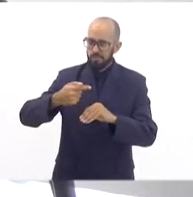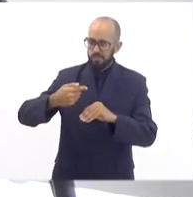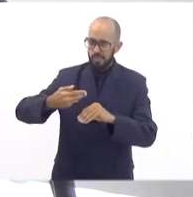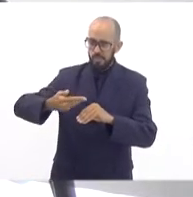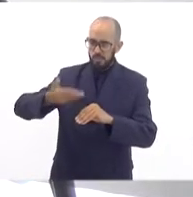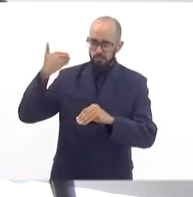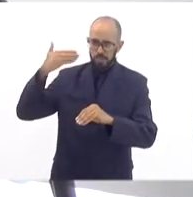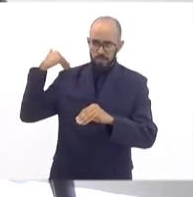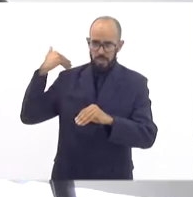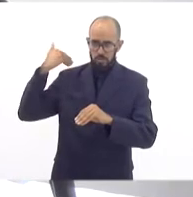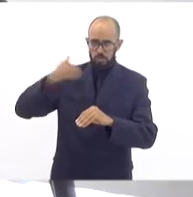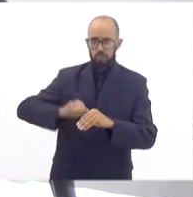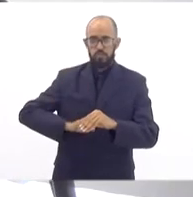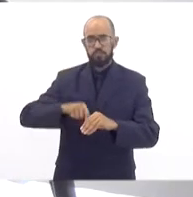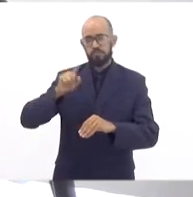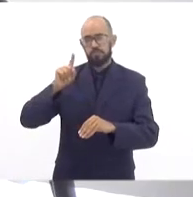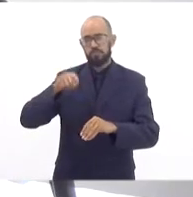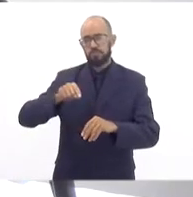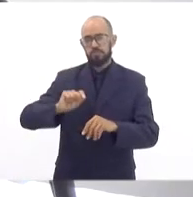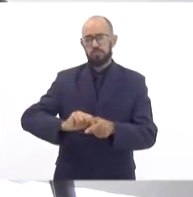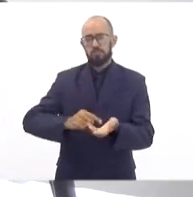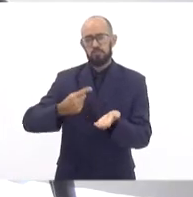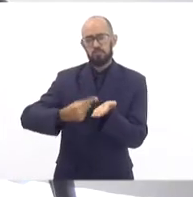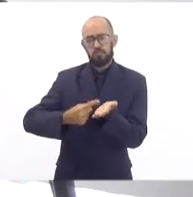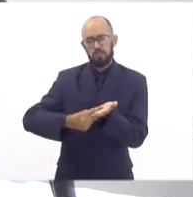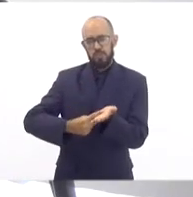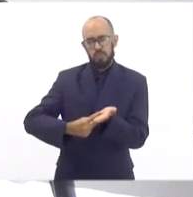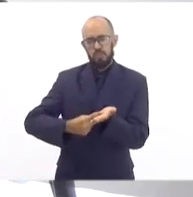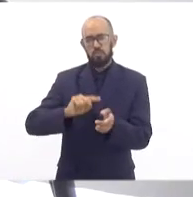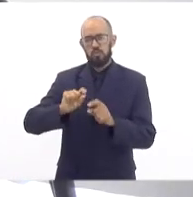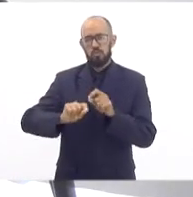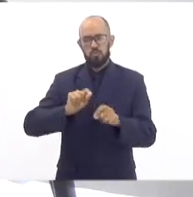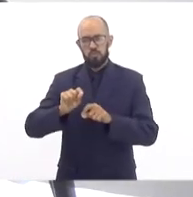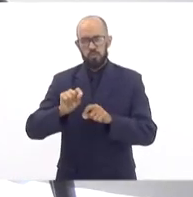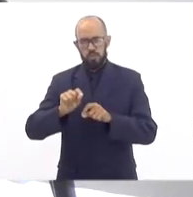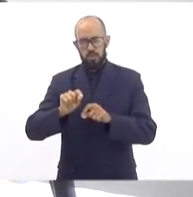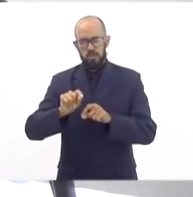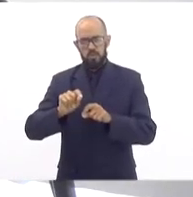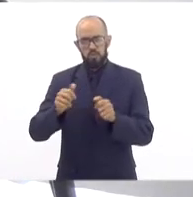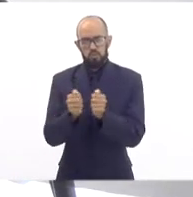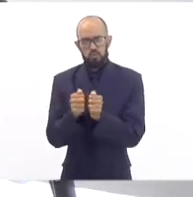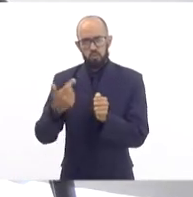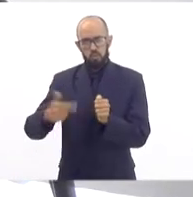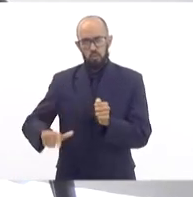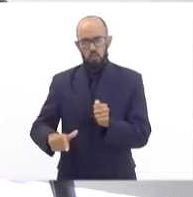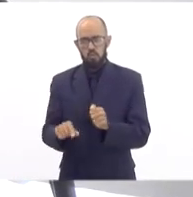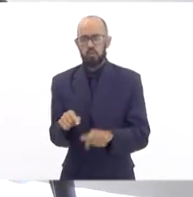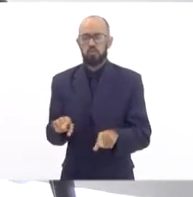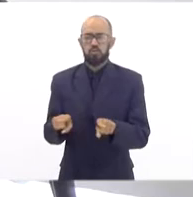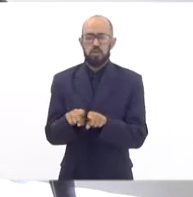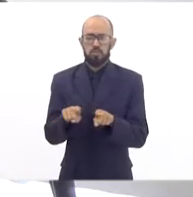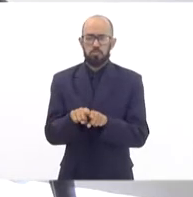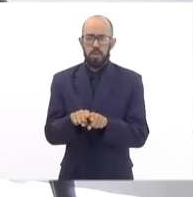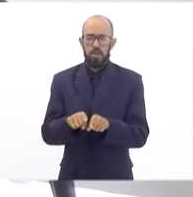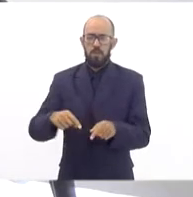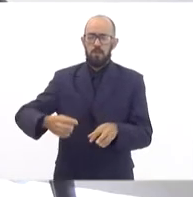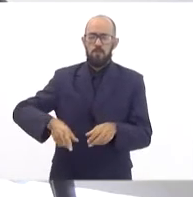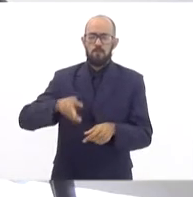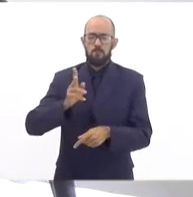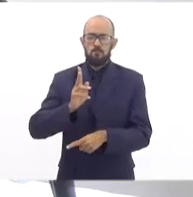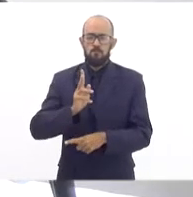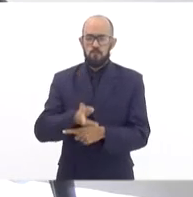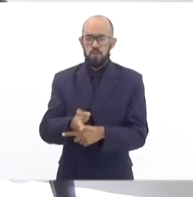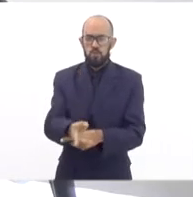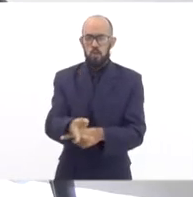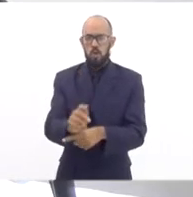disse, foi o termo aditivo que, entre outros dispositivos, enfim, fixou a antecipação